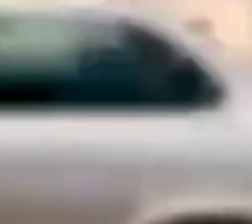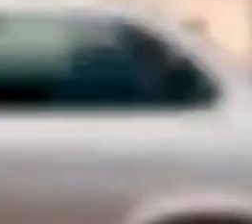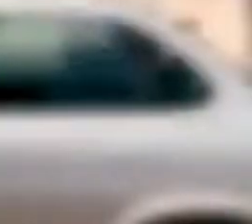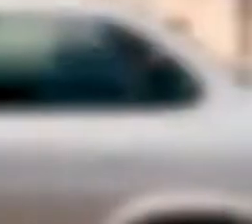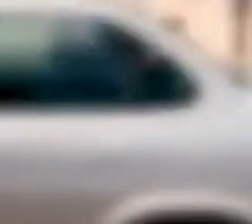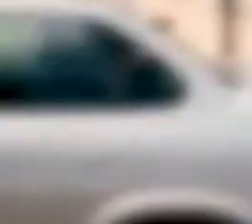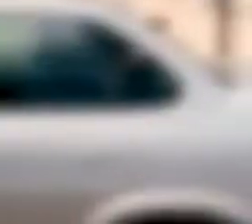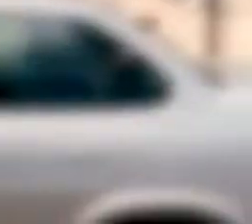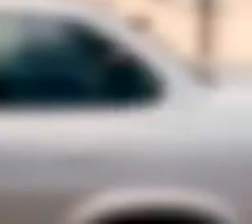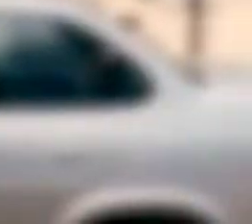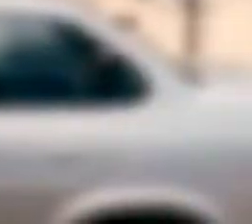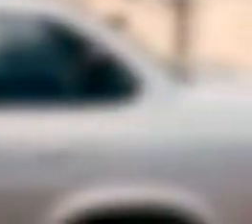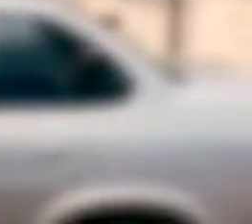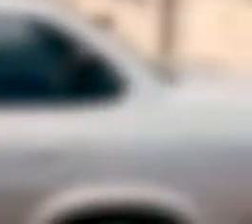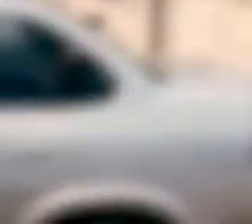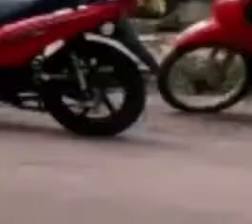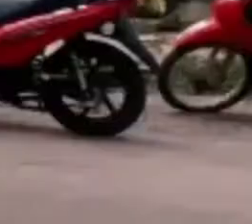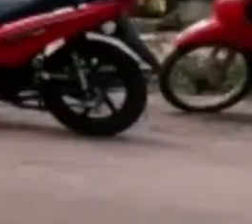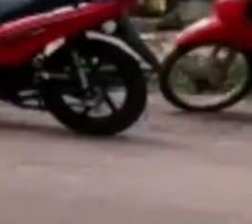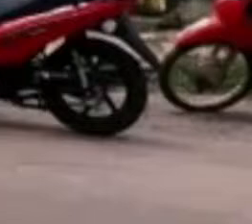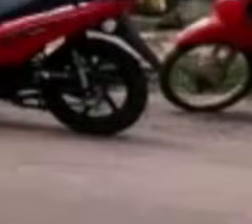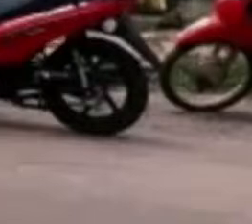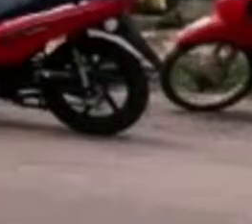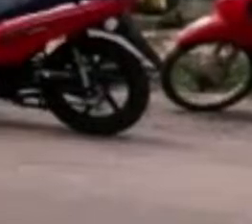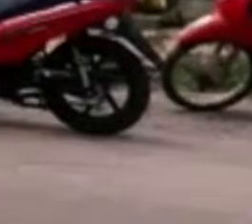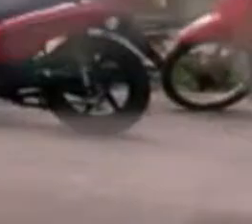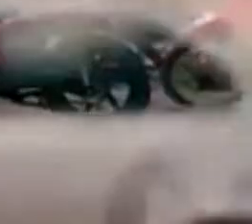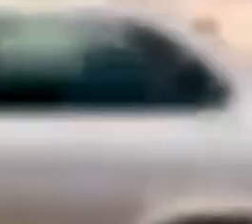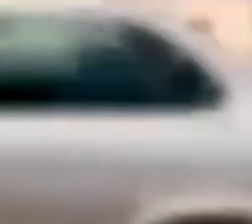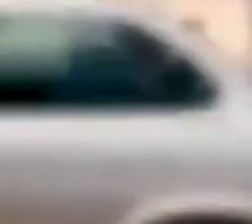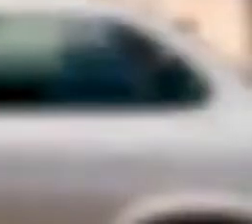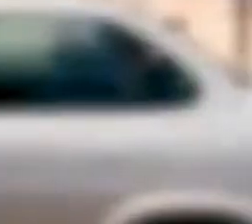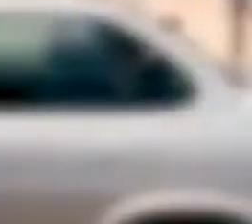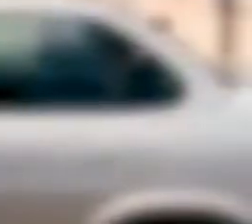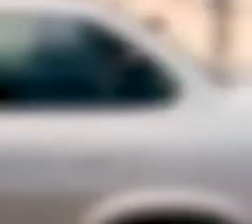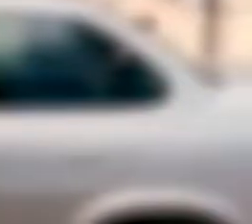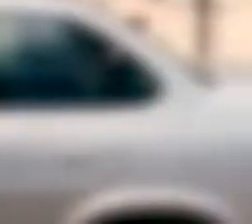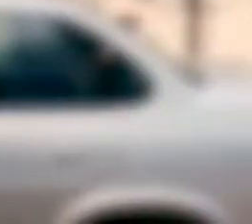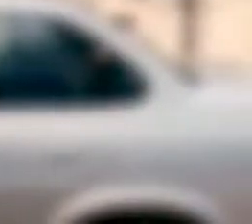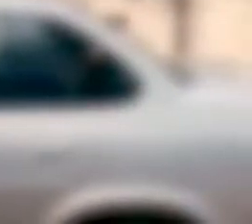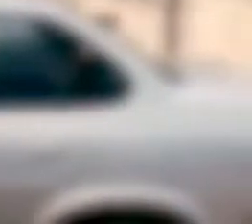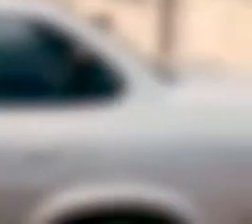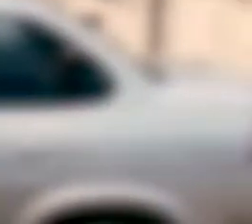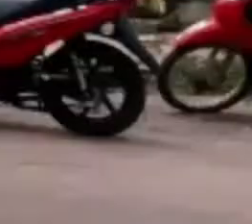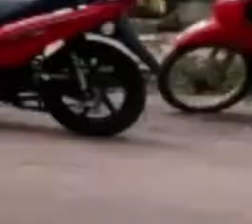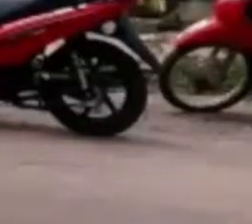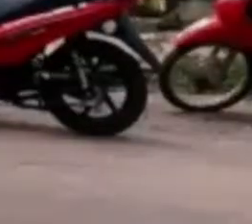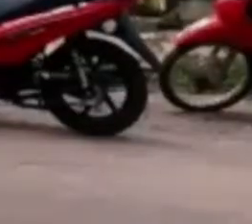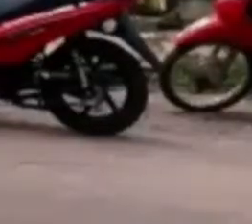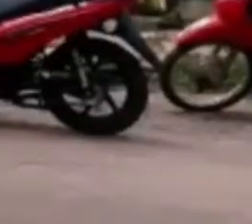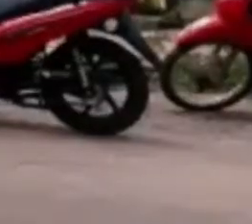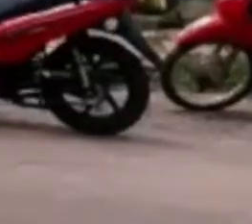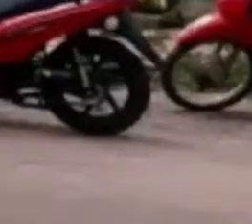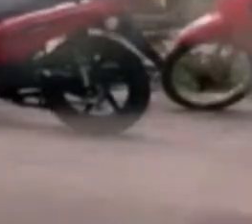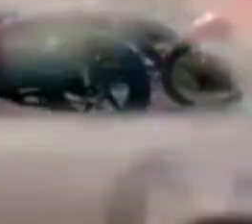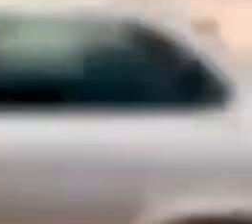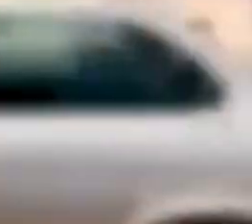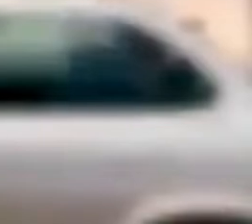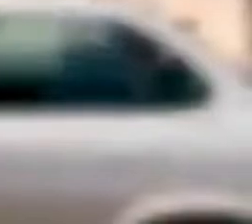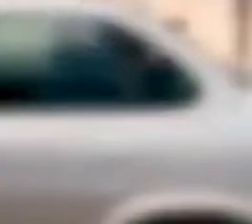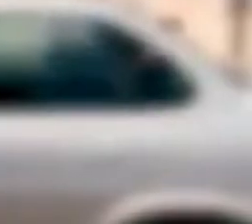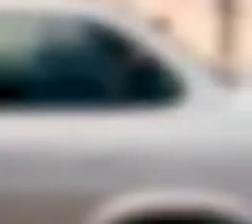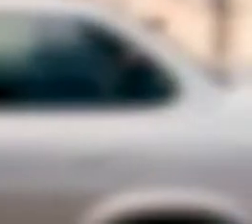TV Câmara, a TV do povo. TV Câmara, a TV do povo.